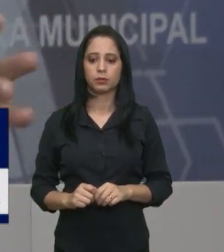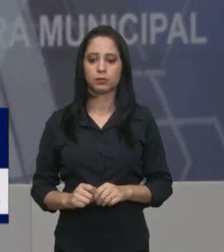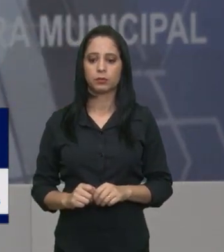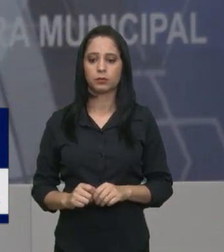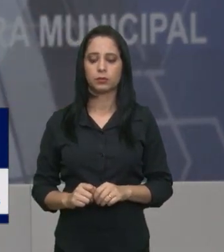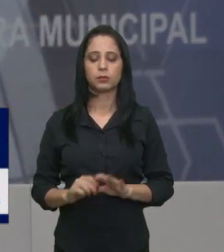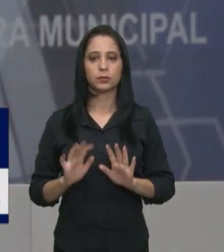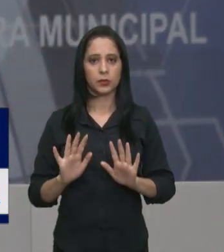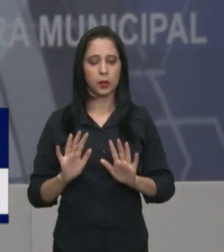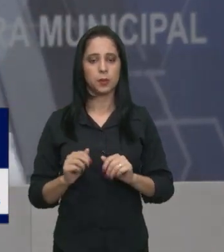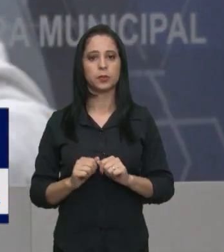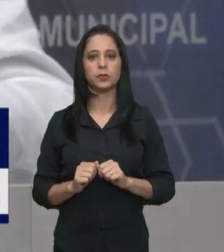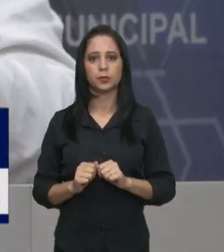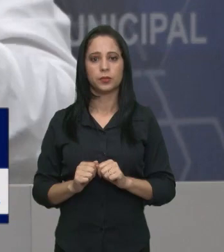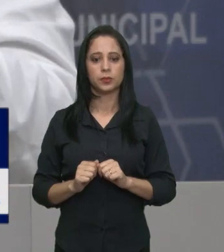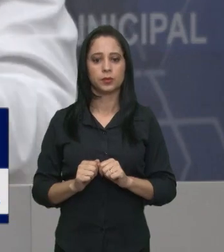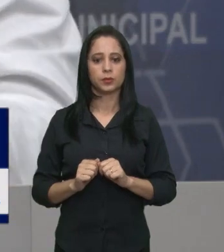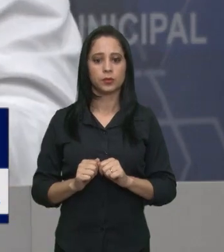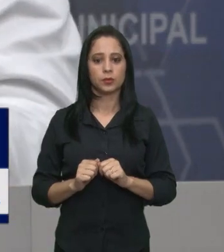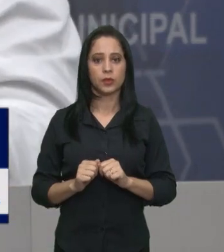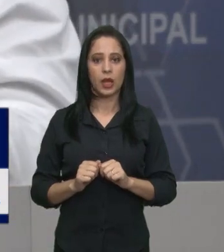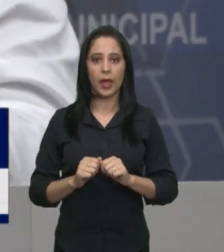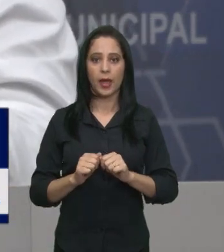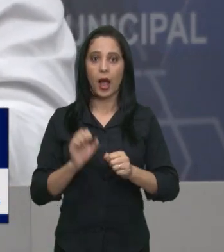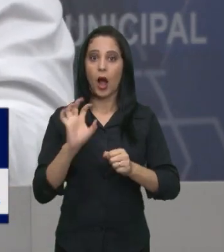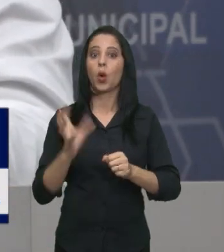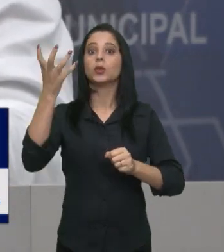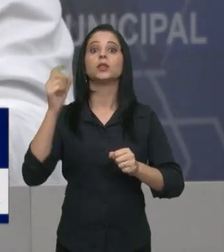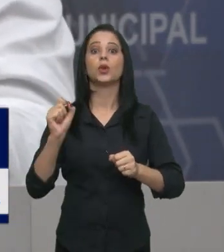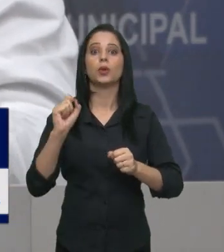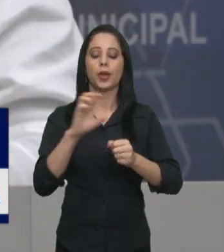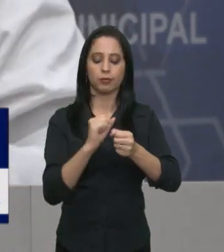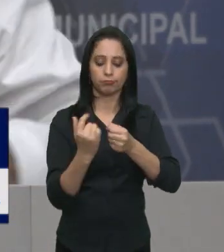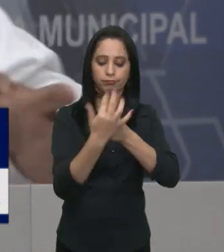Depois disso, tivemos a pandemia.